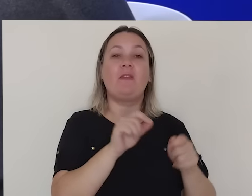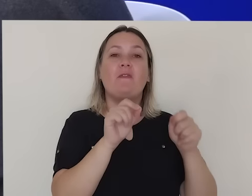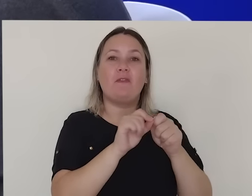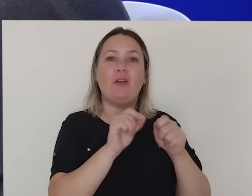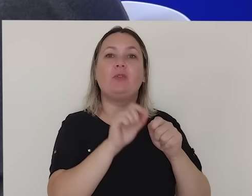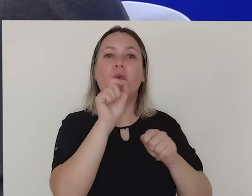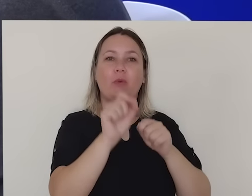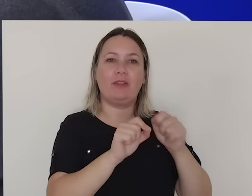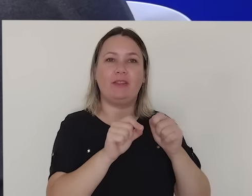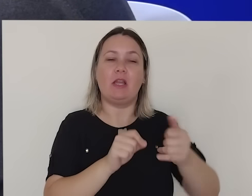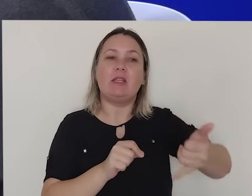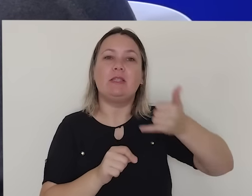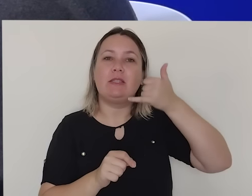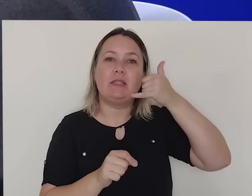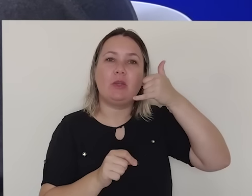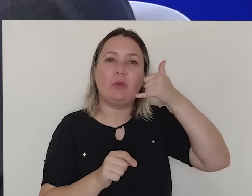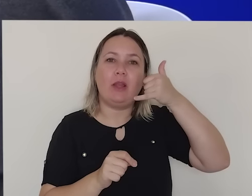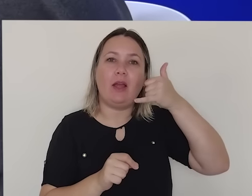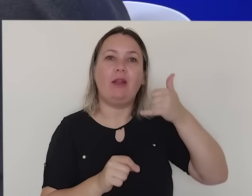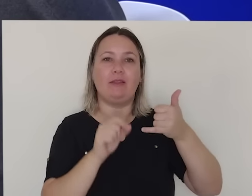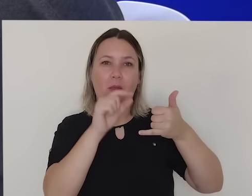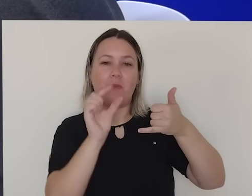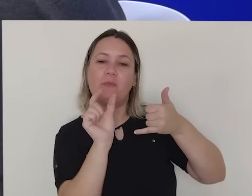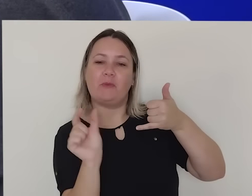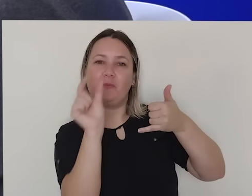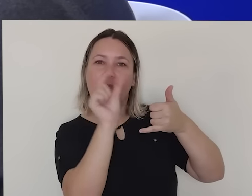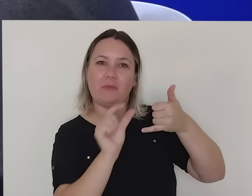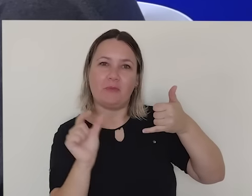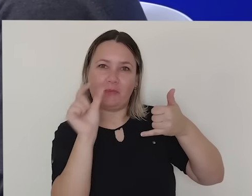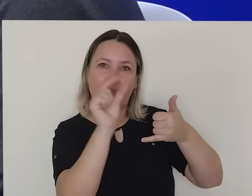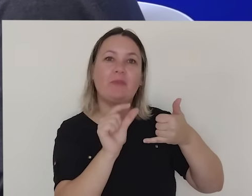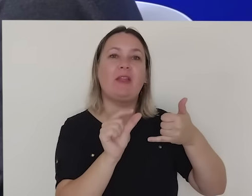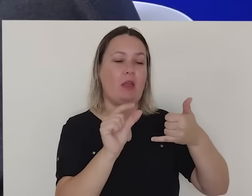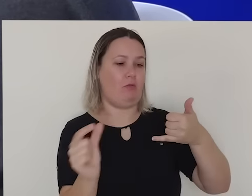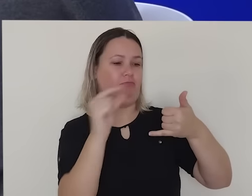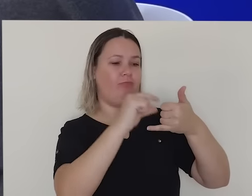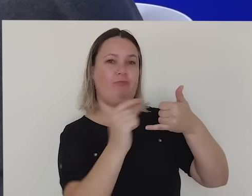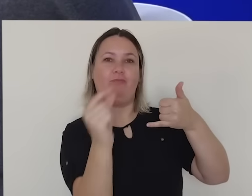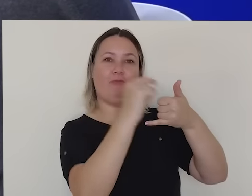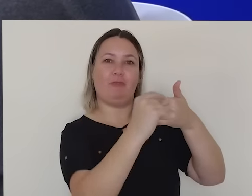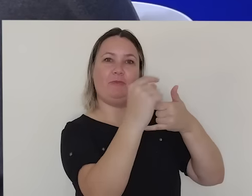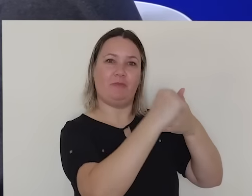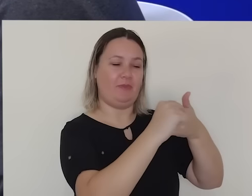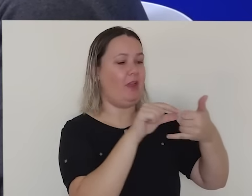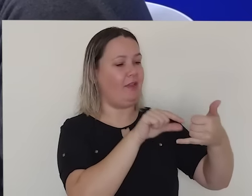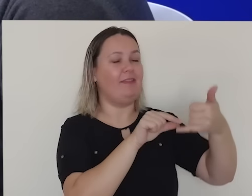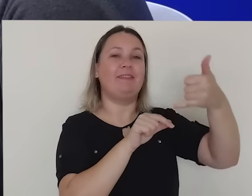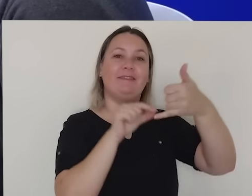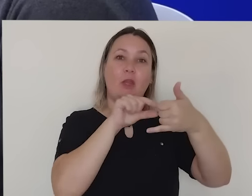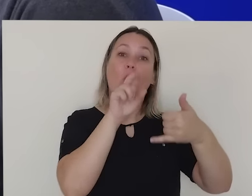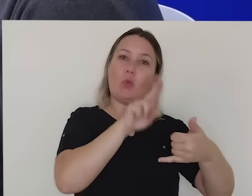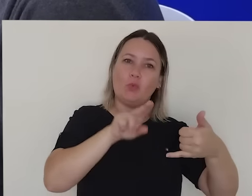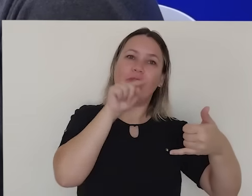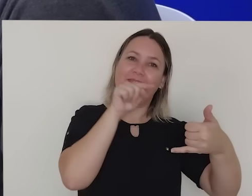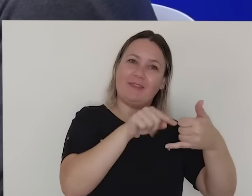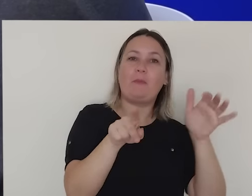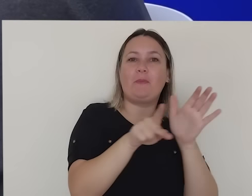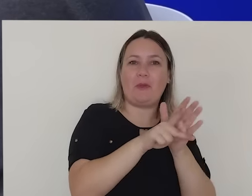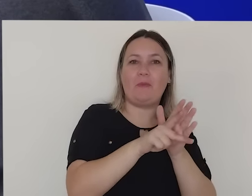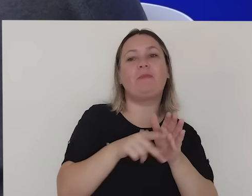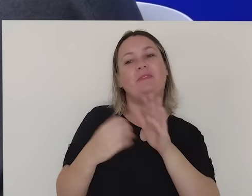uma das maiores então Eh muitos iPads que a gente usa tem componentes da bied né então para só para entender os frontos de